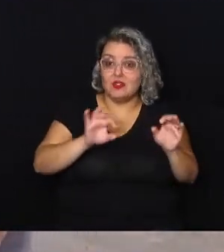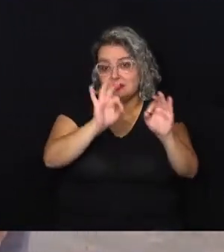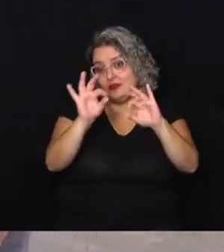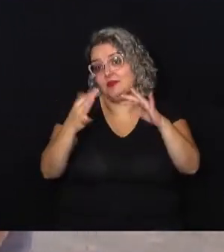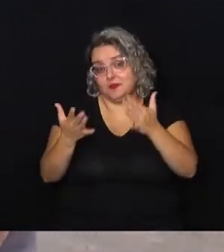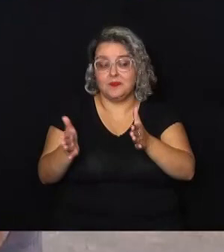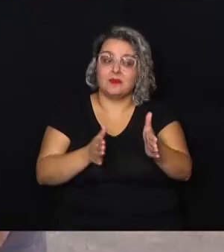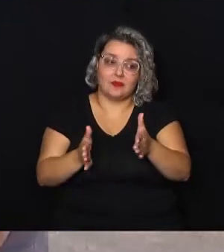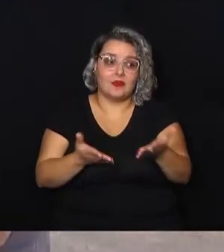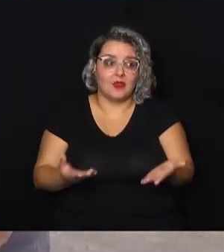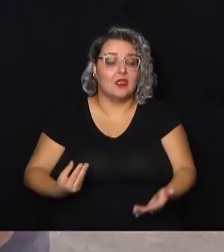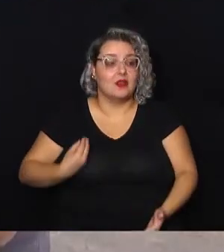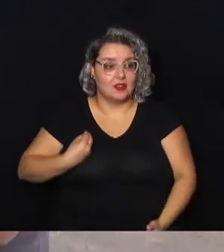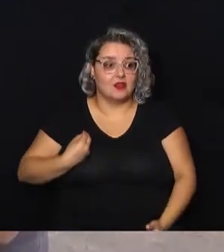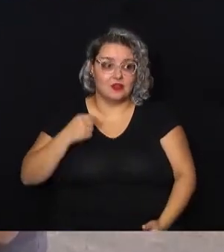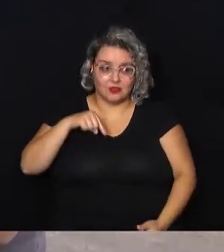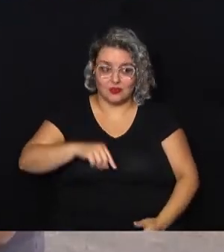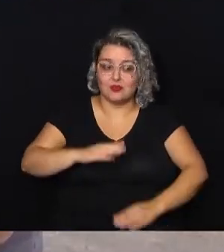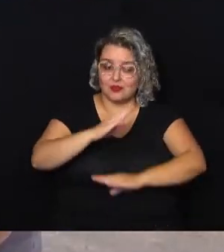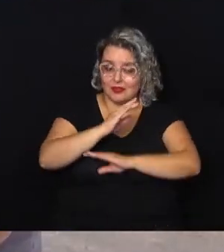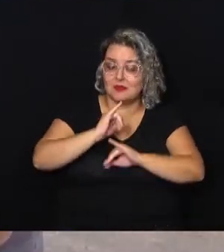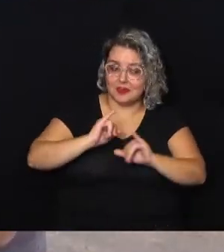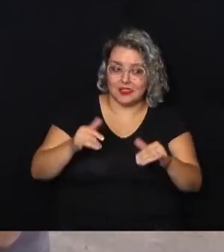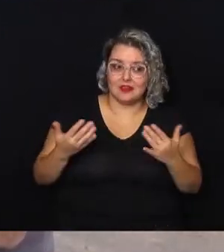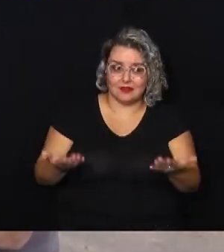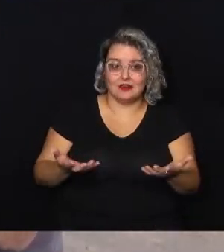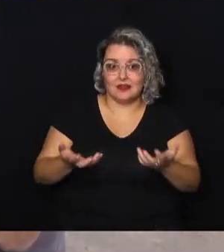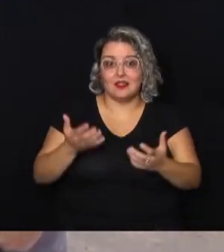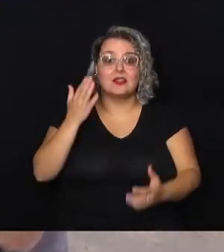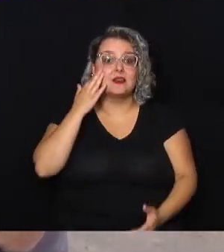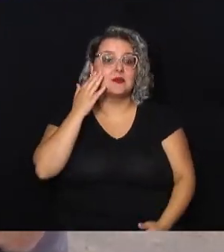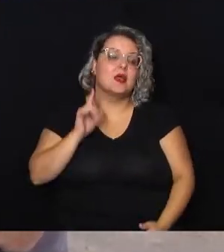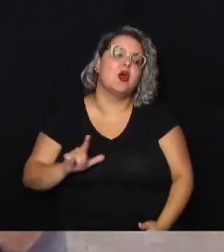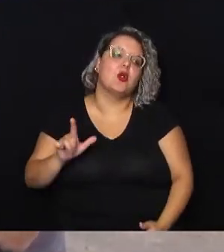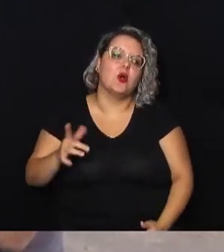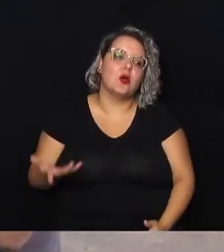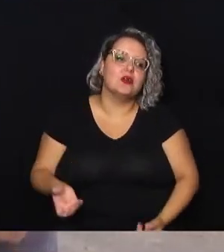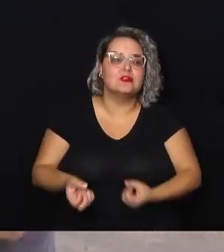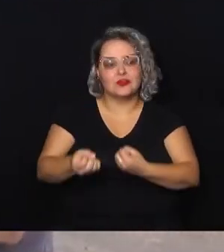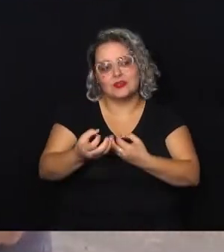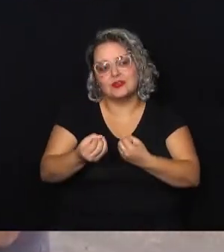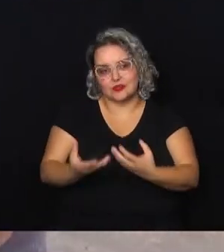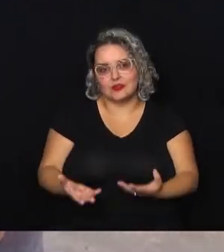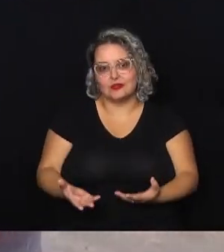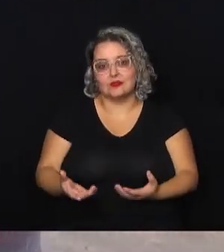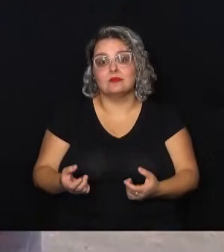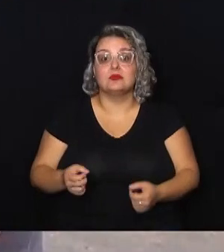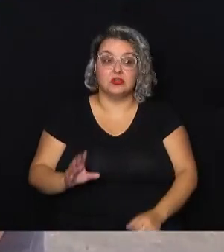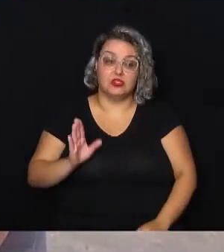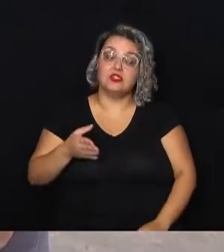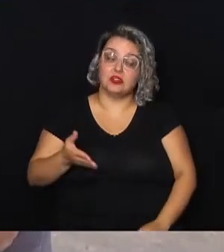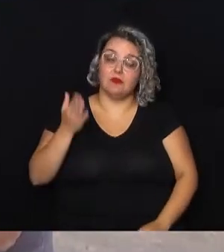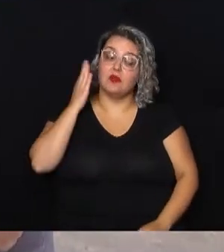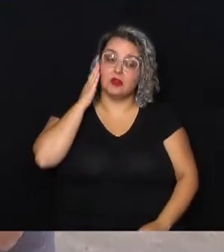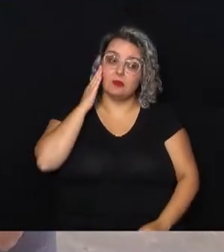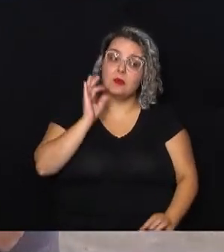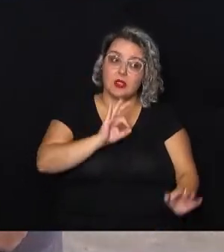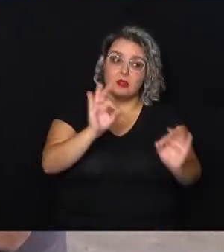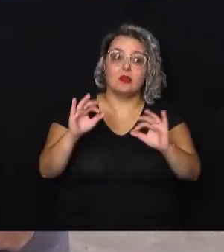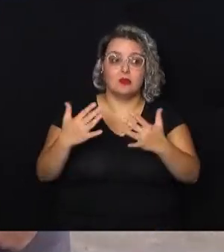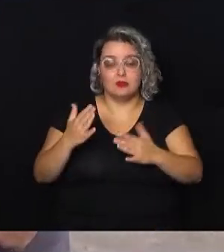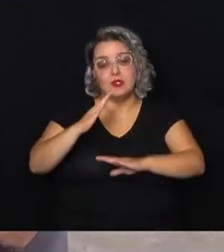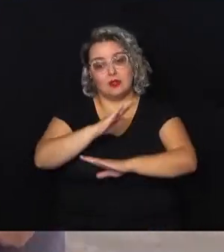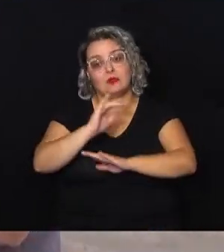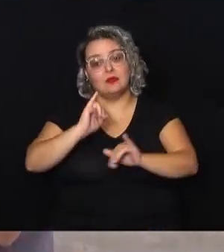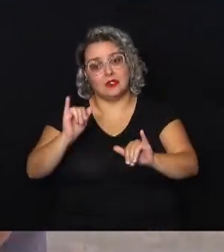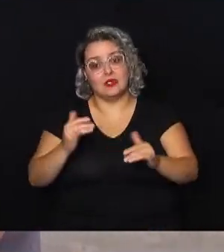neste momento, ao vivo aqui no Câmara Notícia, querendo saber, logicamente, as informações. Já ficou bem informado aqui quem está acompanhando o Câmara